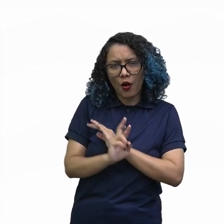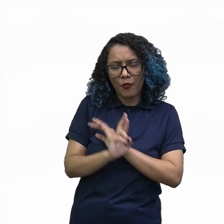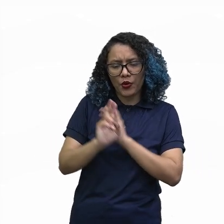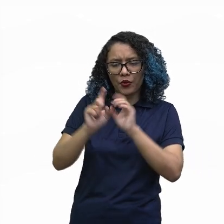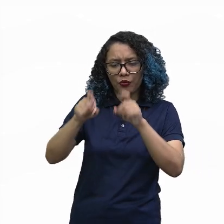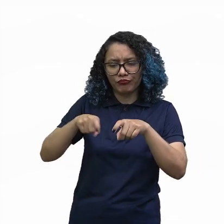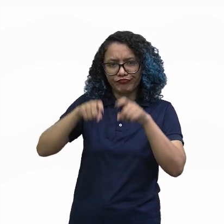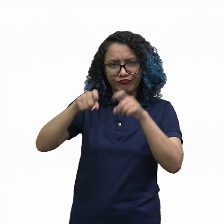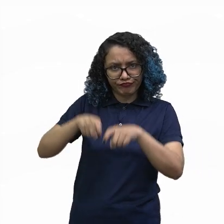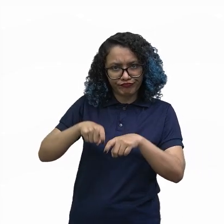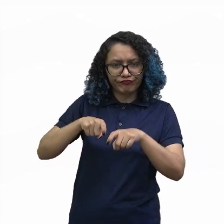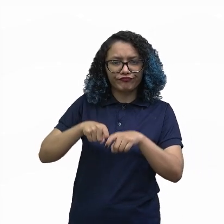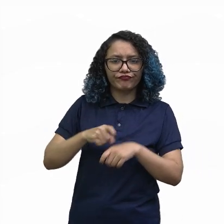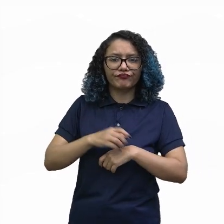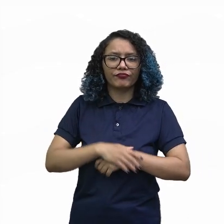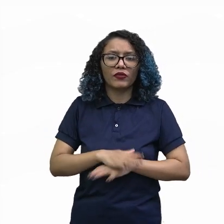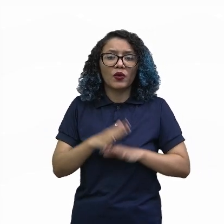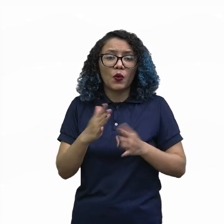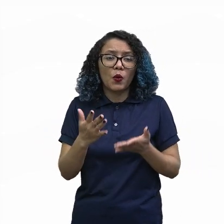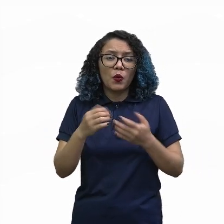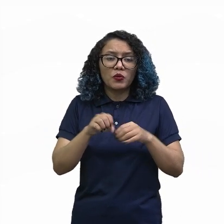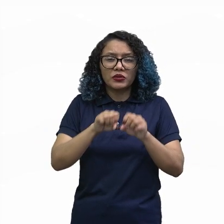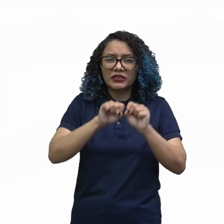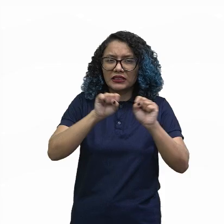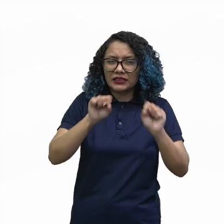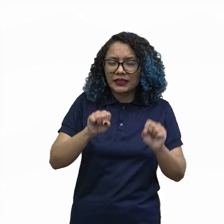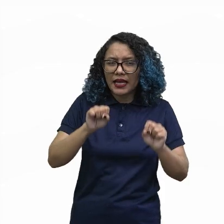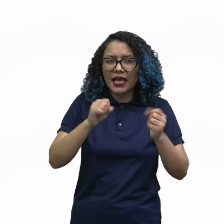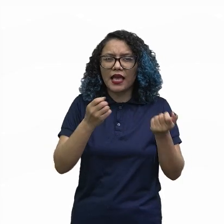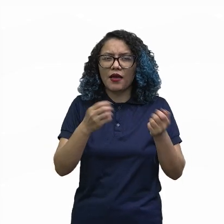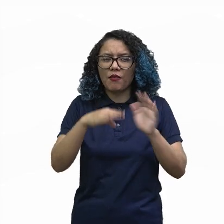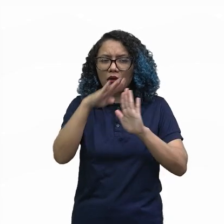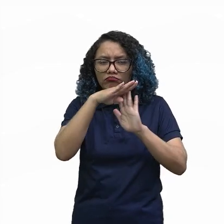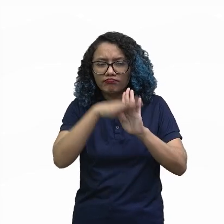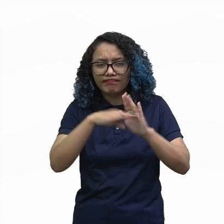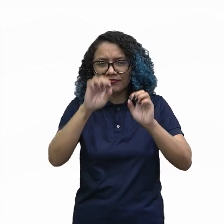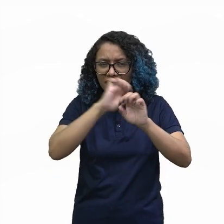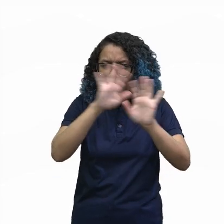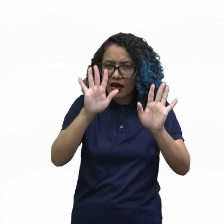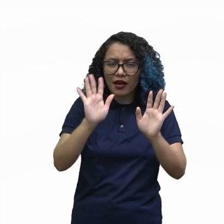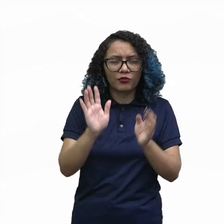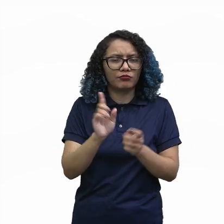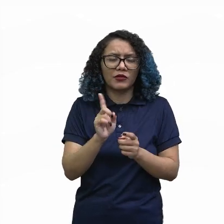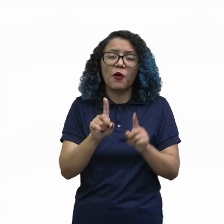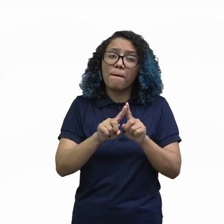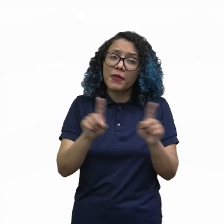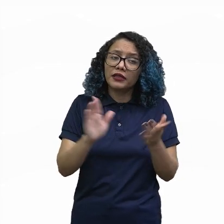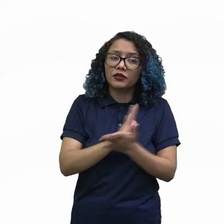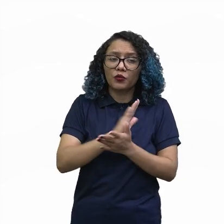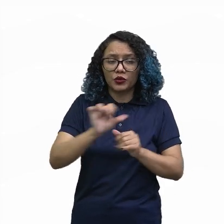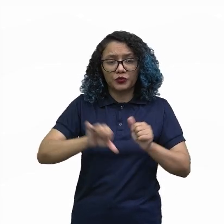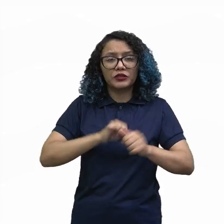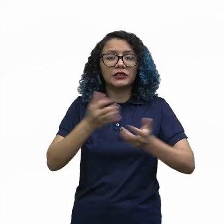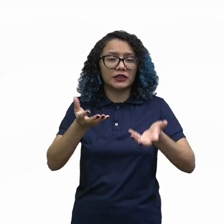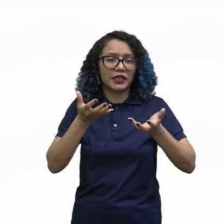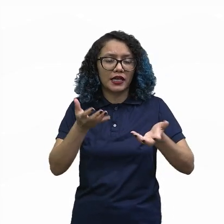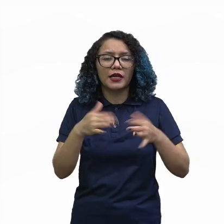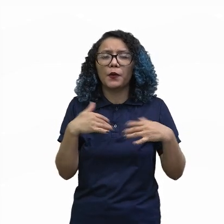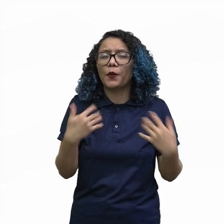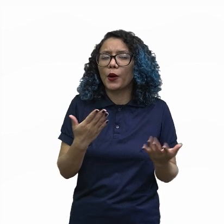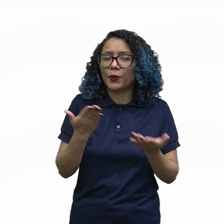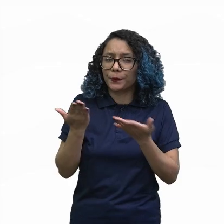não tinham um programa político claro, definido, né? Mas eles defendiam algumas mudanças. Que mudanças são